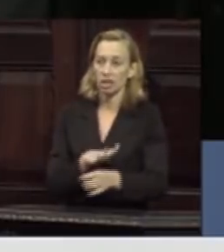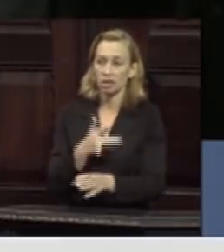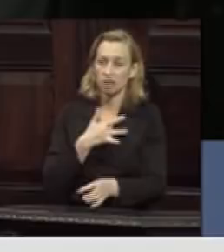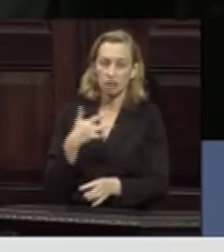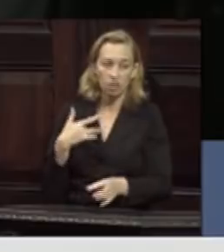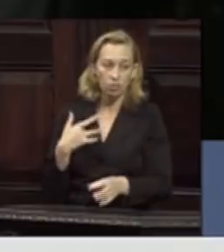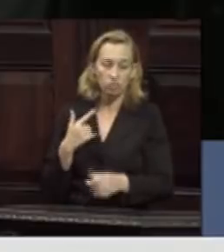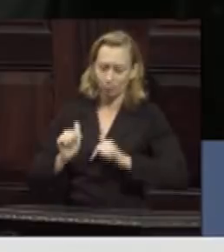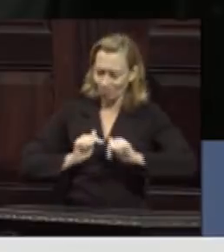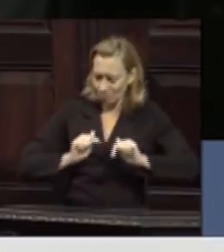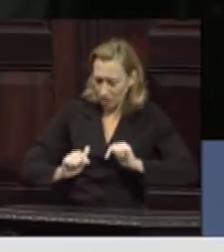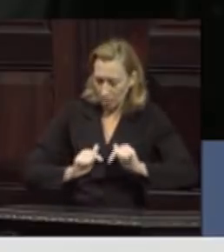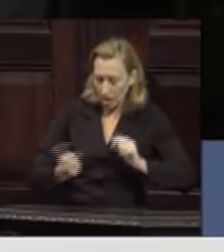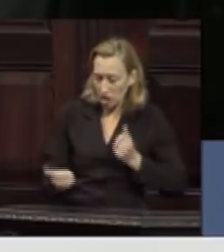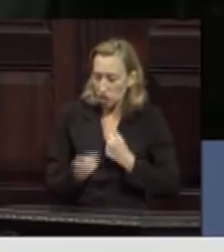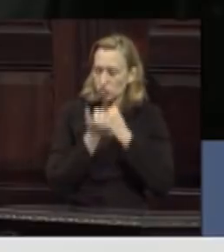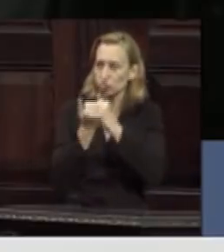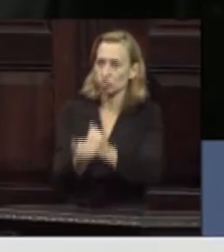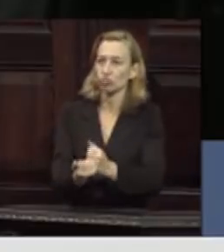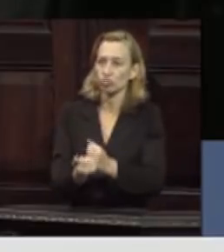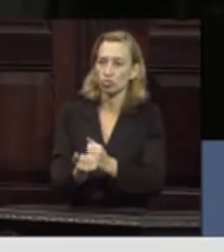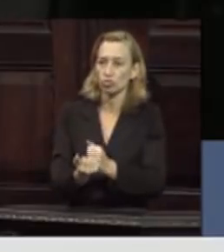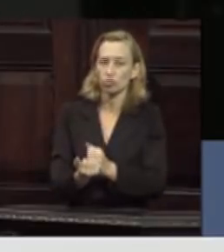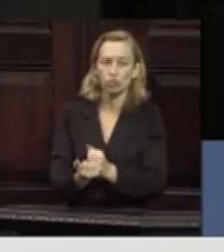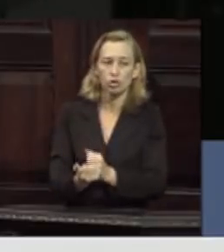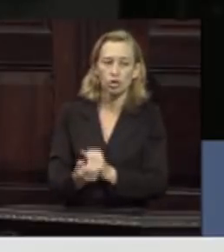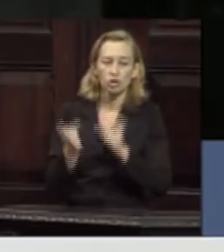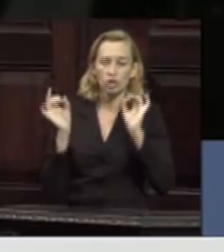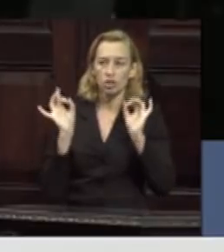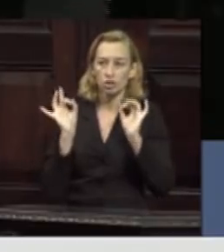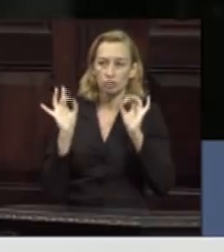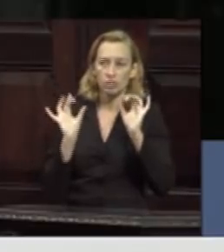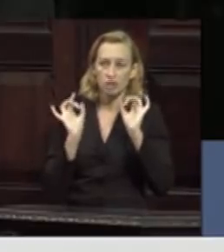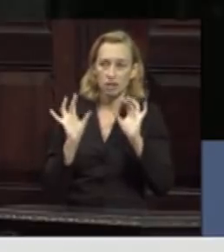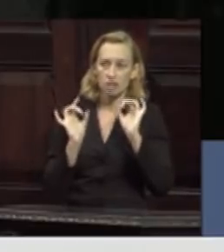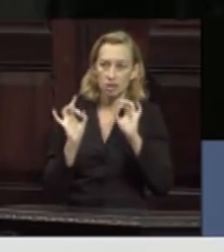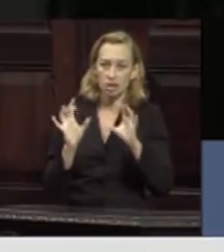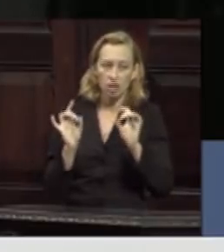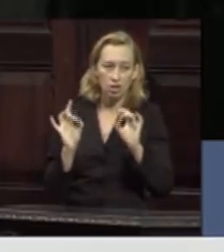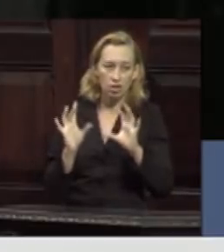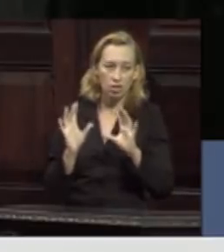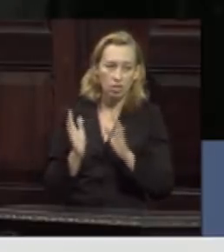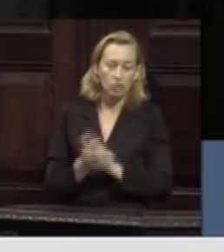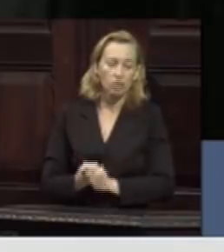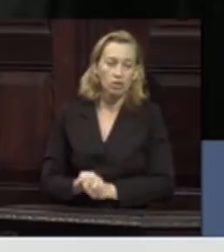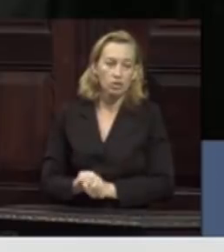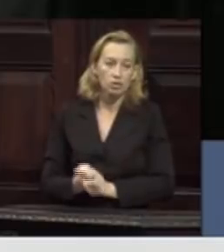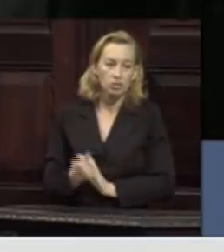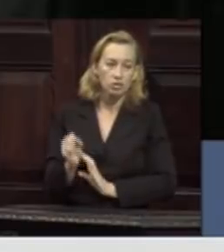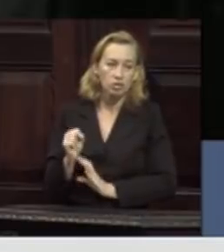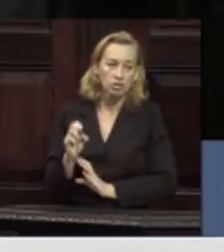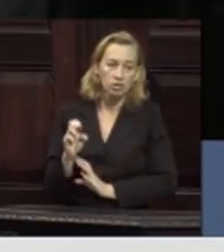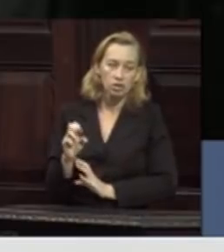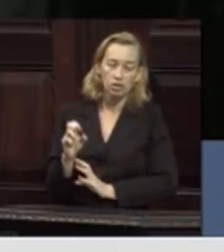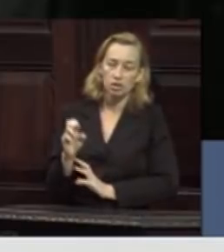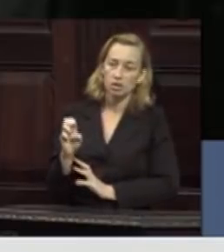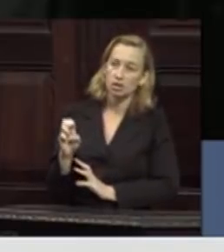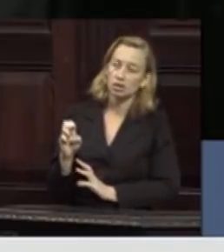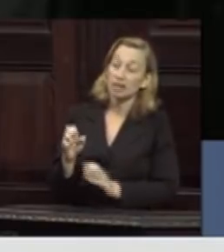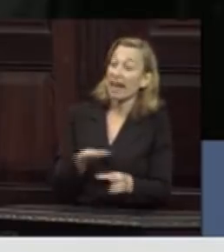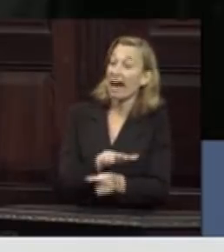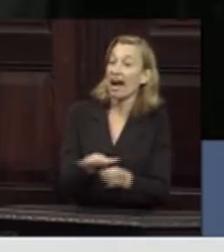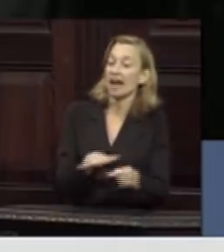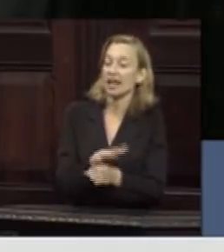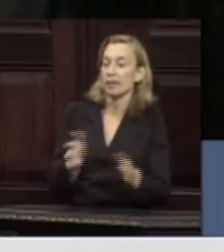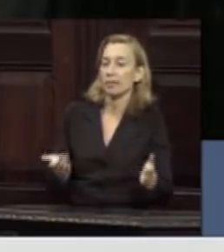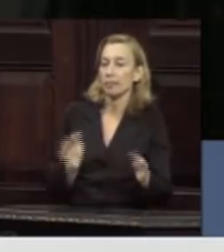para o conjunto da população, especialmente para os setores mais pobres da população do Rio de Janeiro. Eu só queria dizer que nós